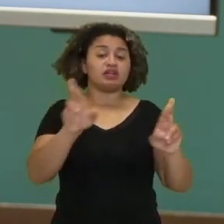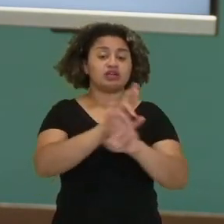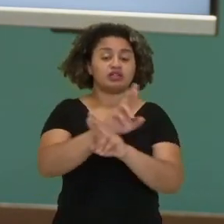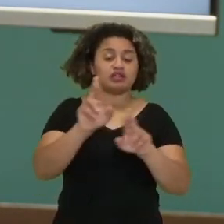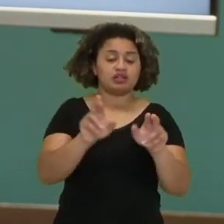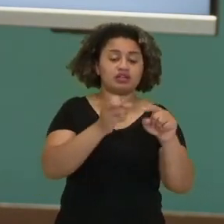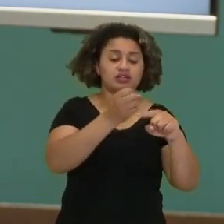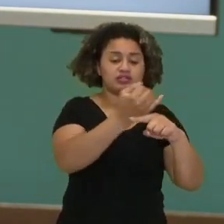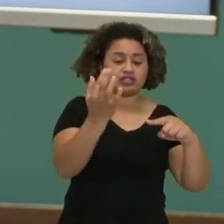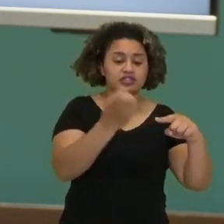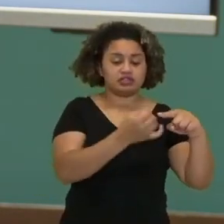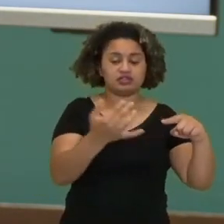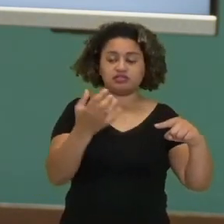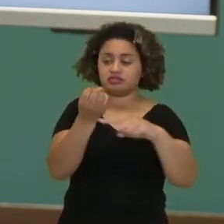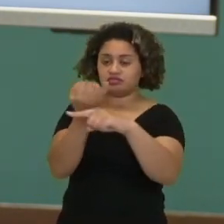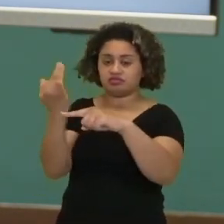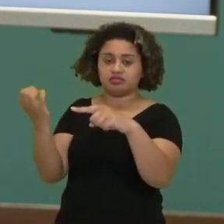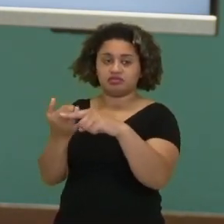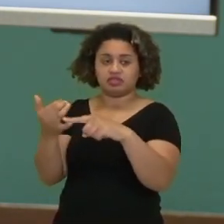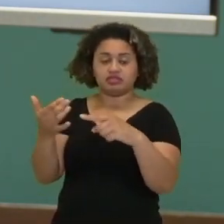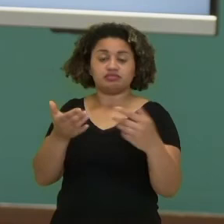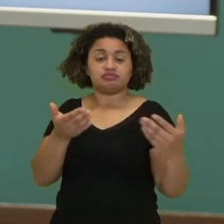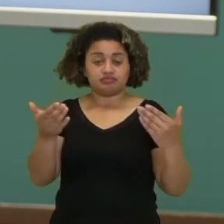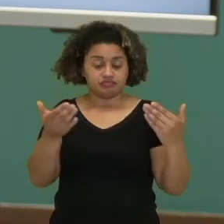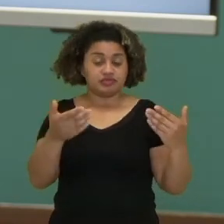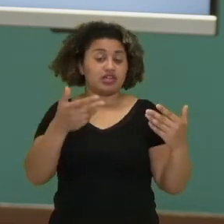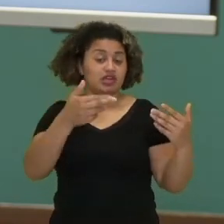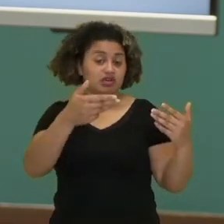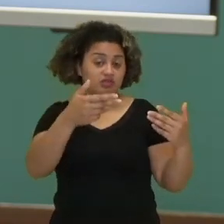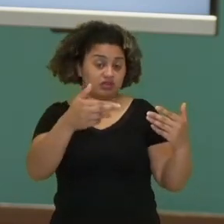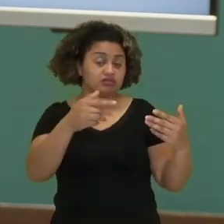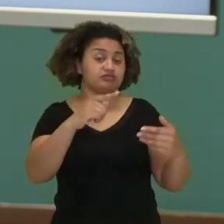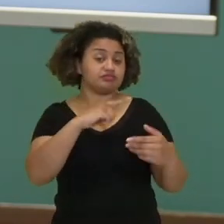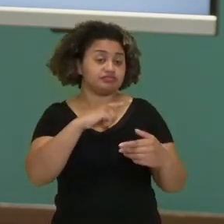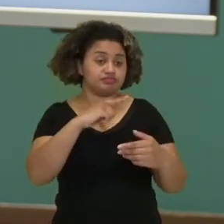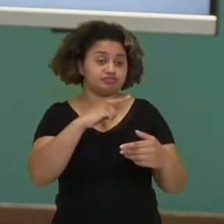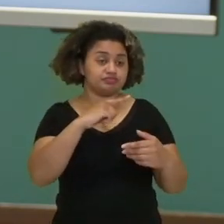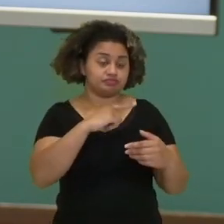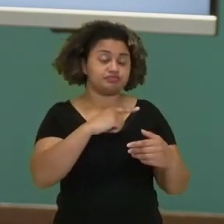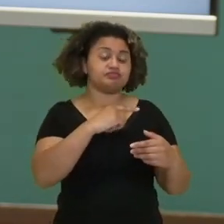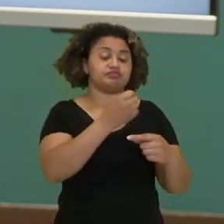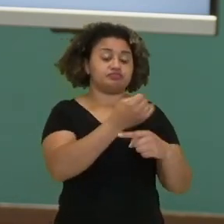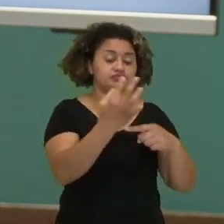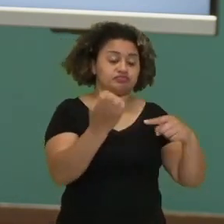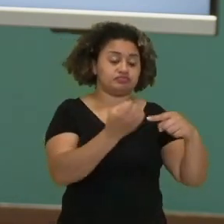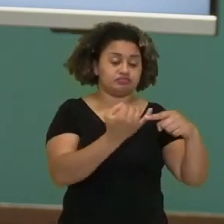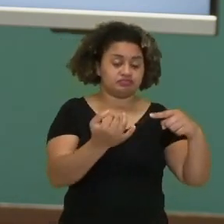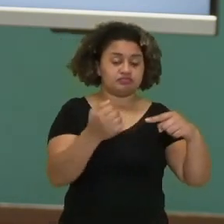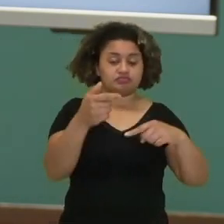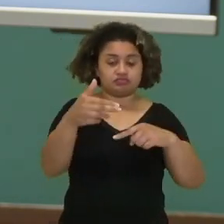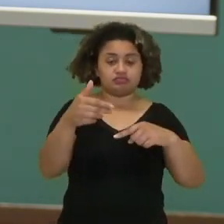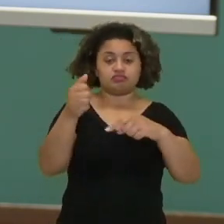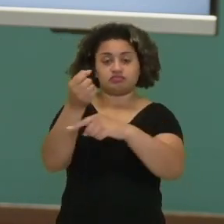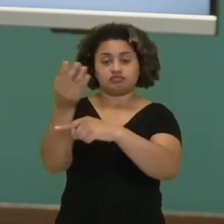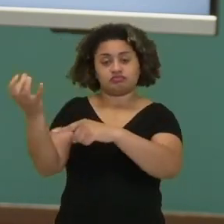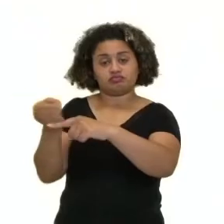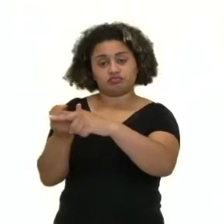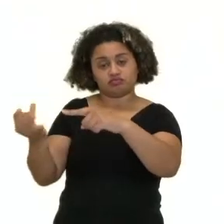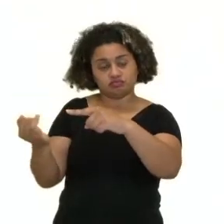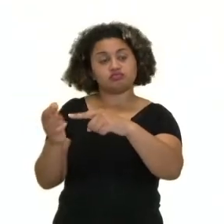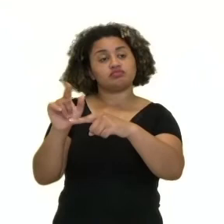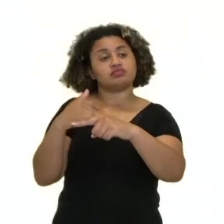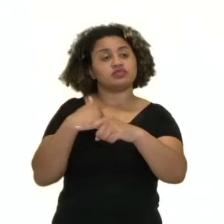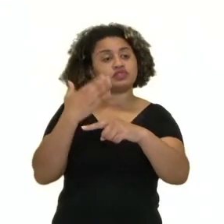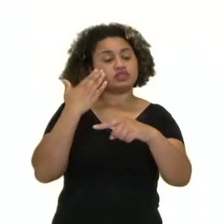entre duas razões. Então, é uma igualdade, né? Uma relação entre duas razões. Então, eu sei que